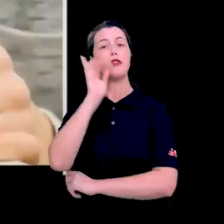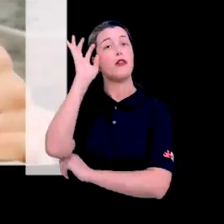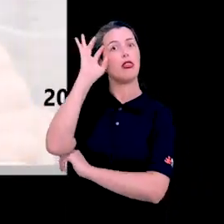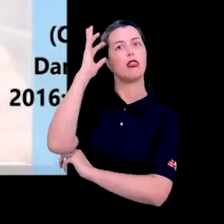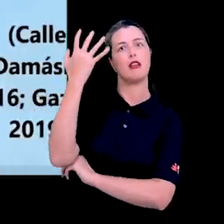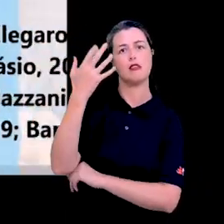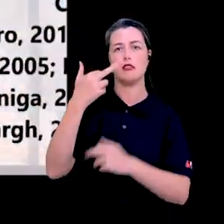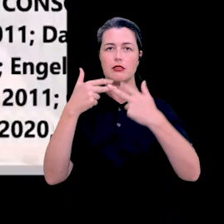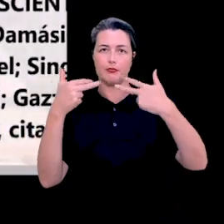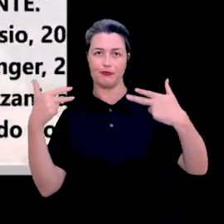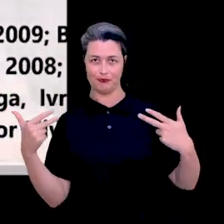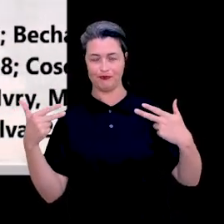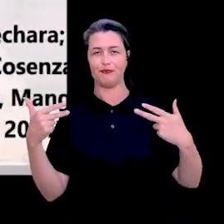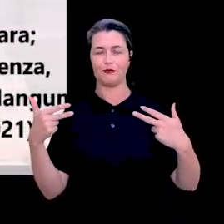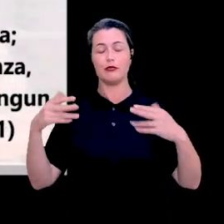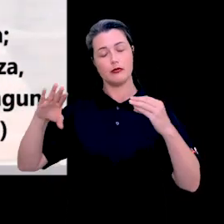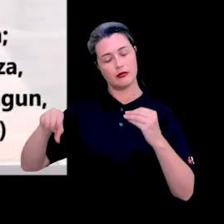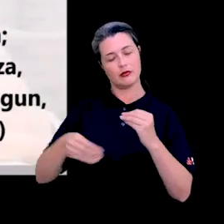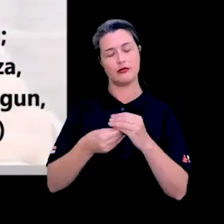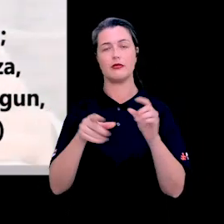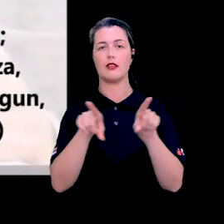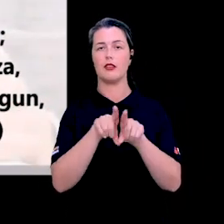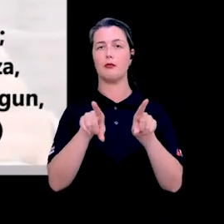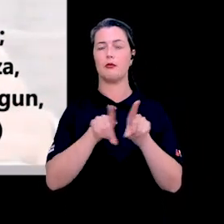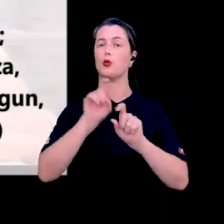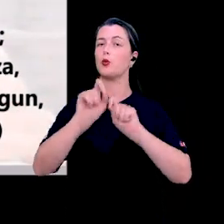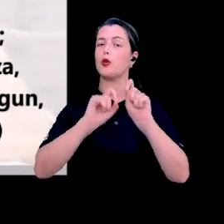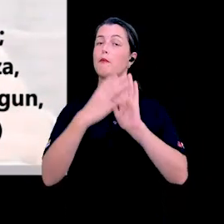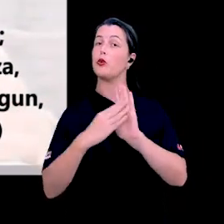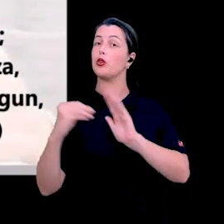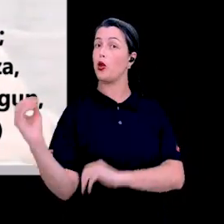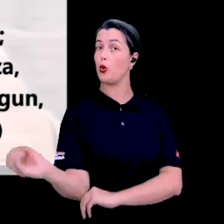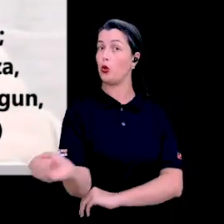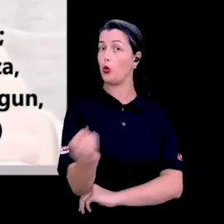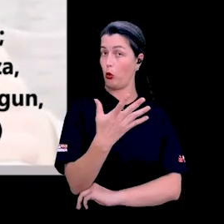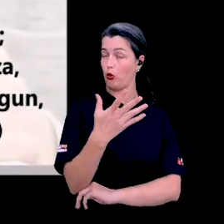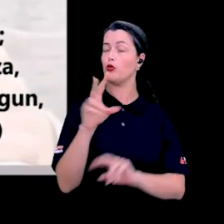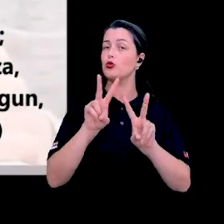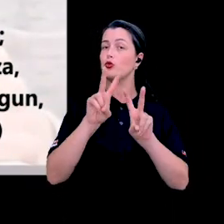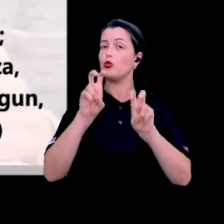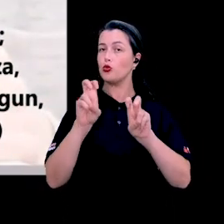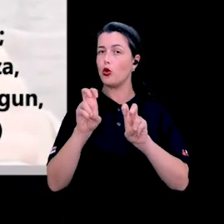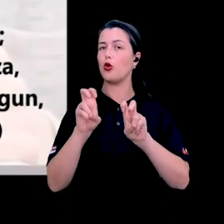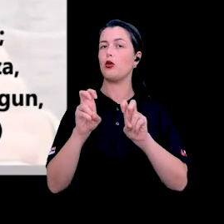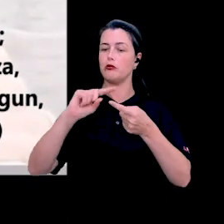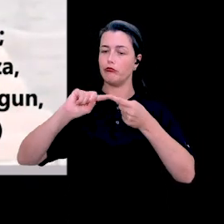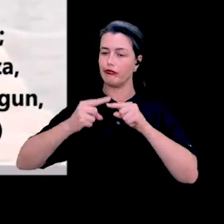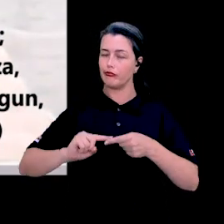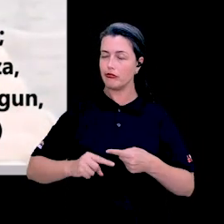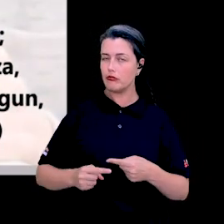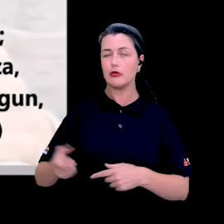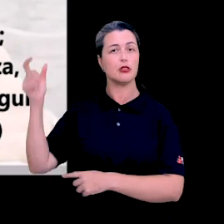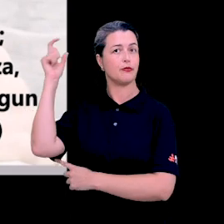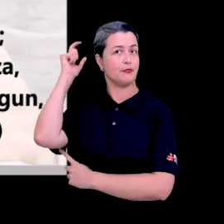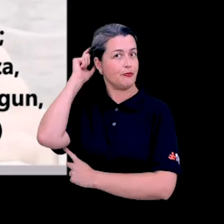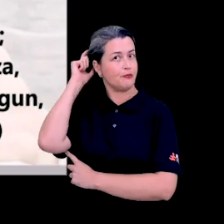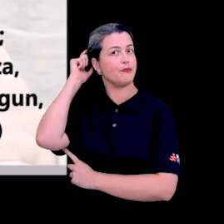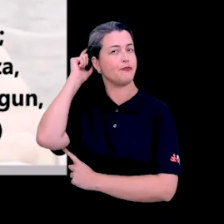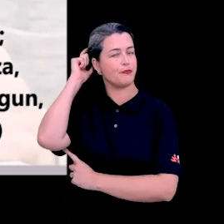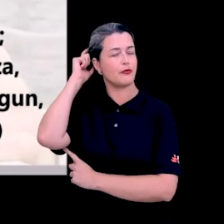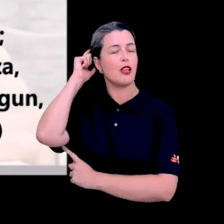E ele ainda complementa: um novo modelo sobre o processamento inconsciente